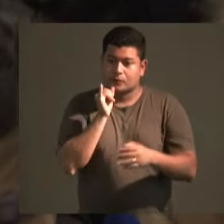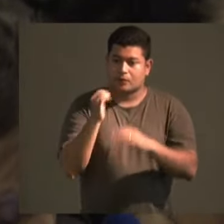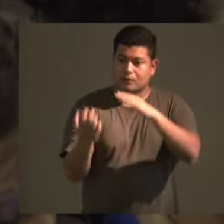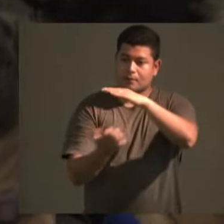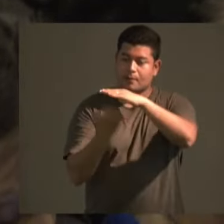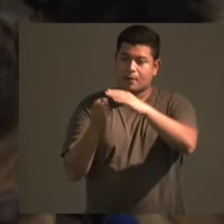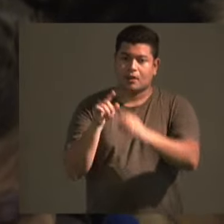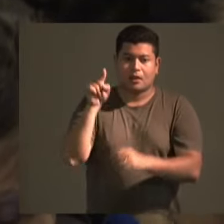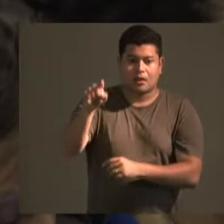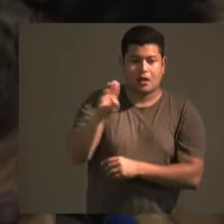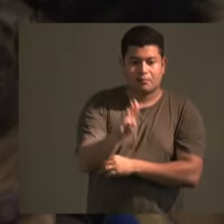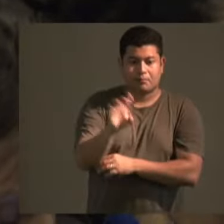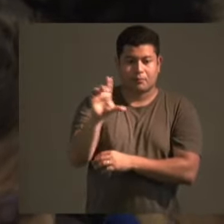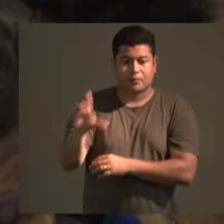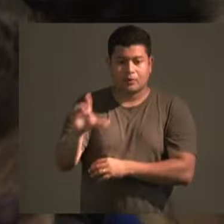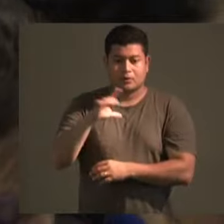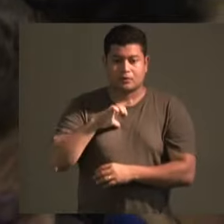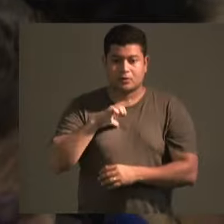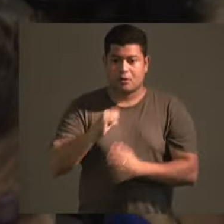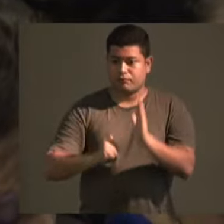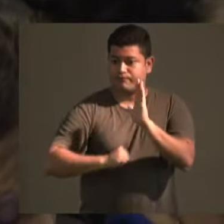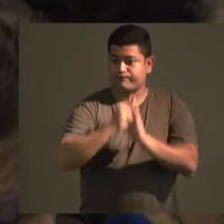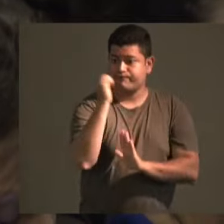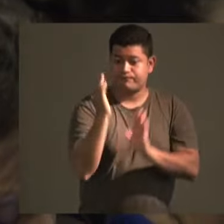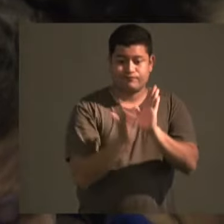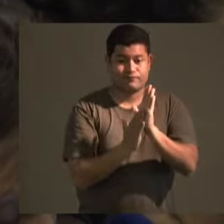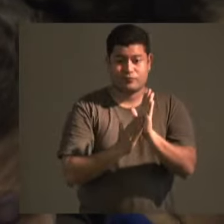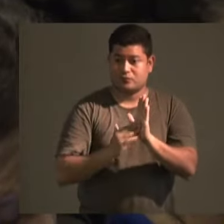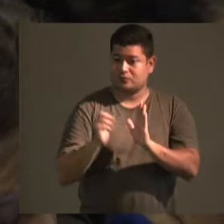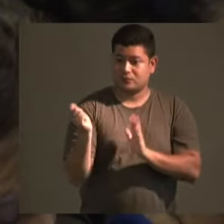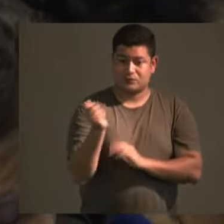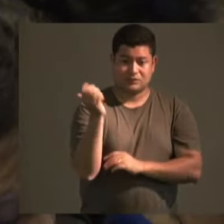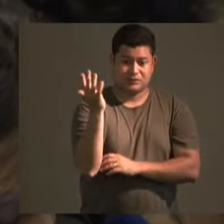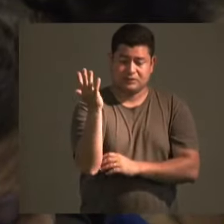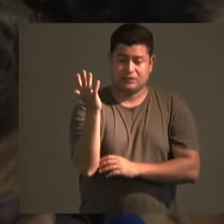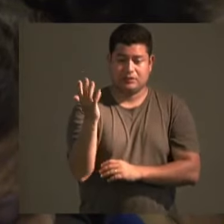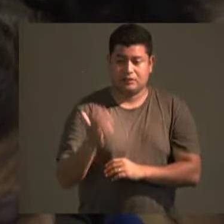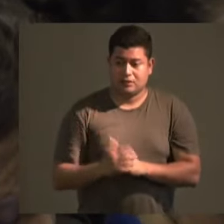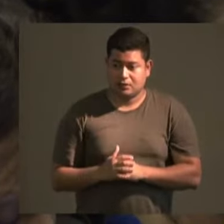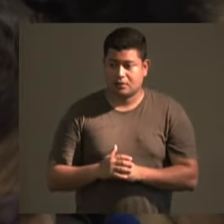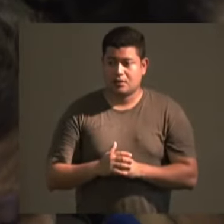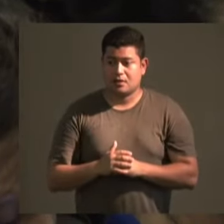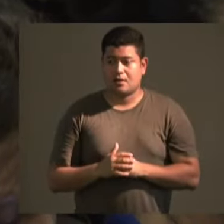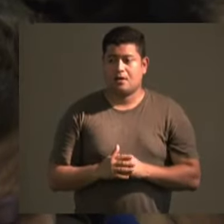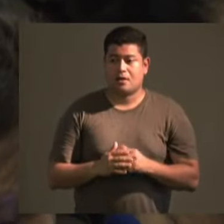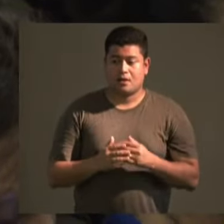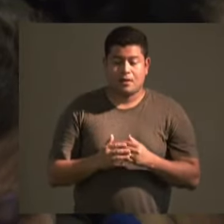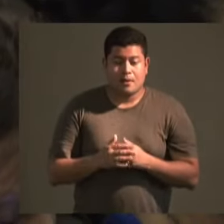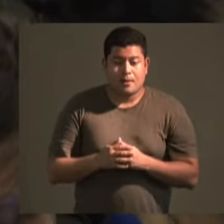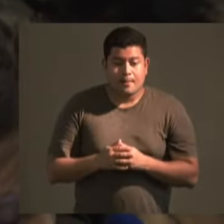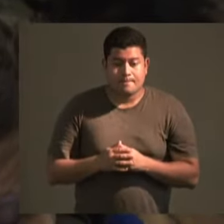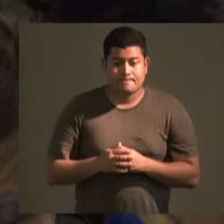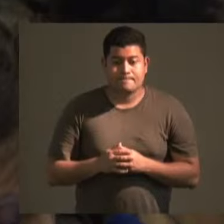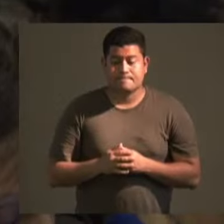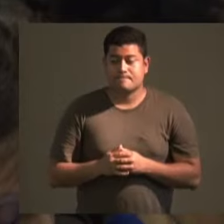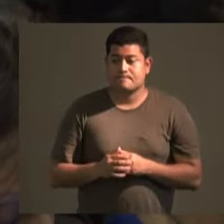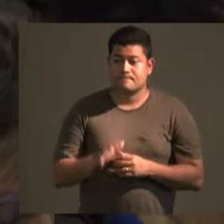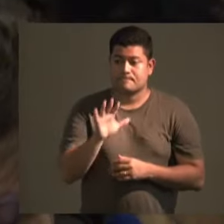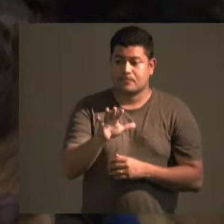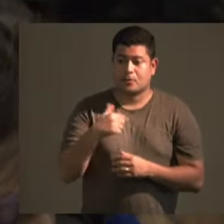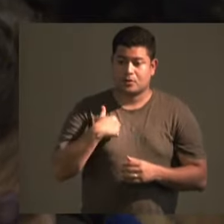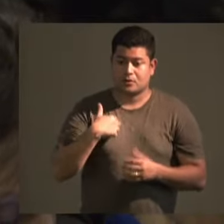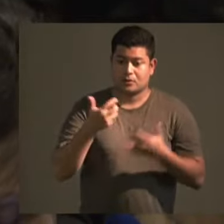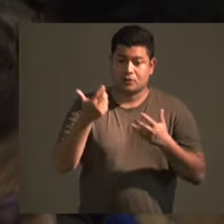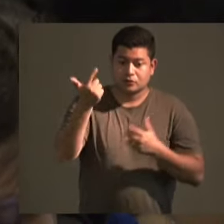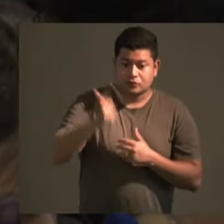Blumenau também que receberam multas, né, de agora elas estão correndo atrás de nós, que é sempre no bolso que se pega. Mas eu queria aqui